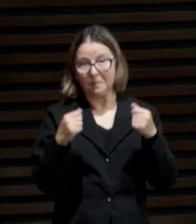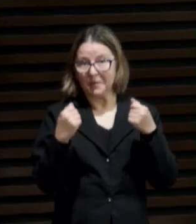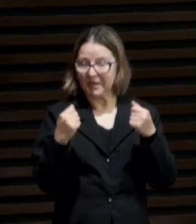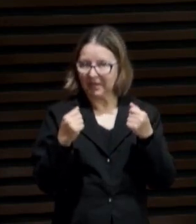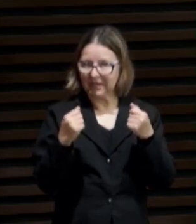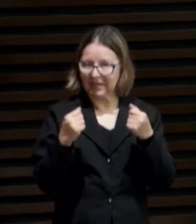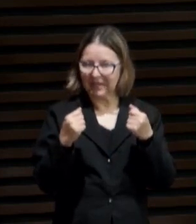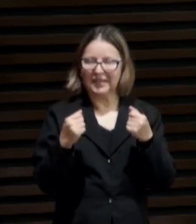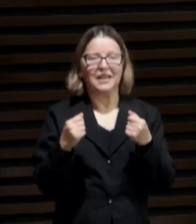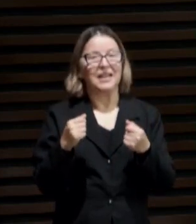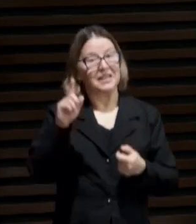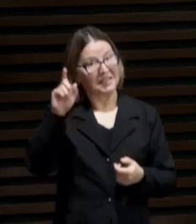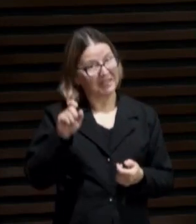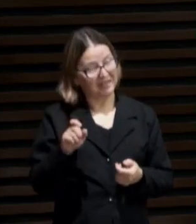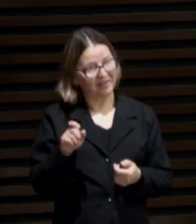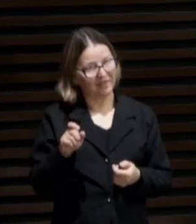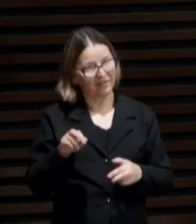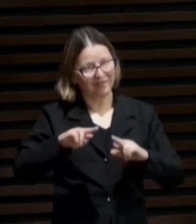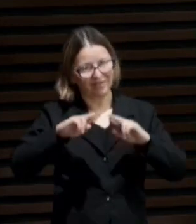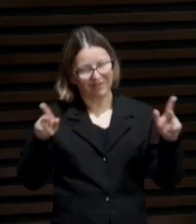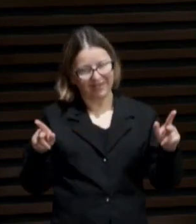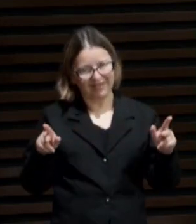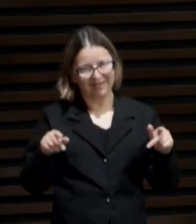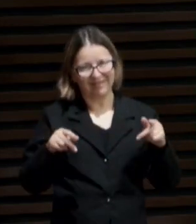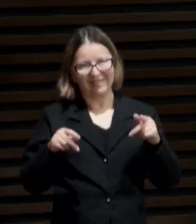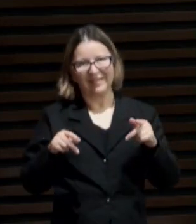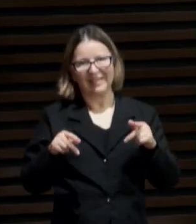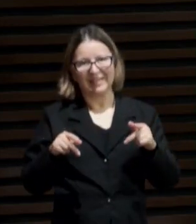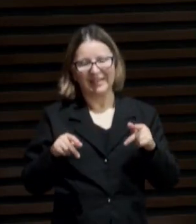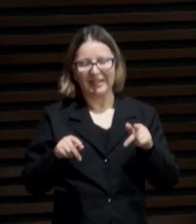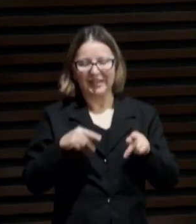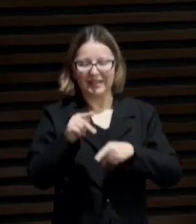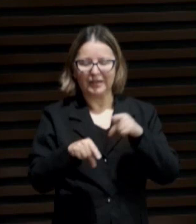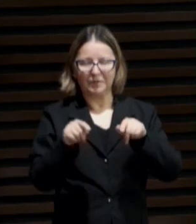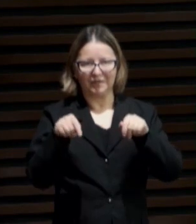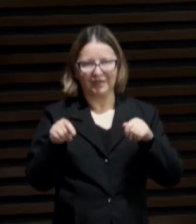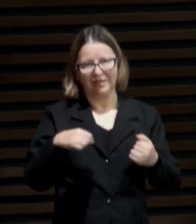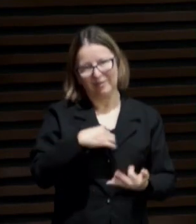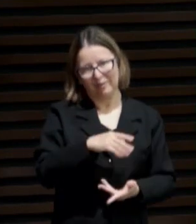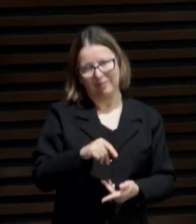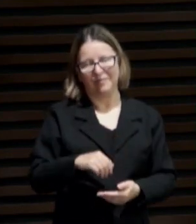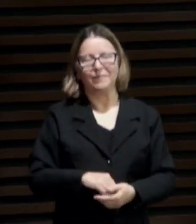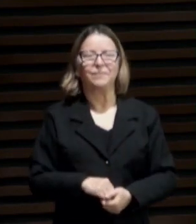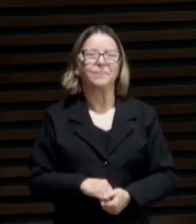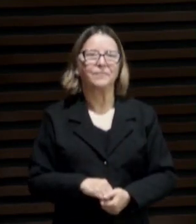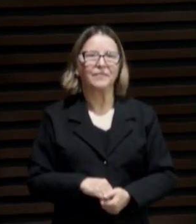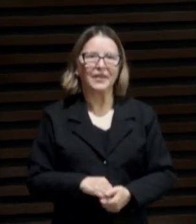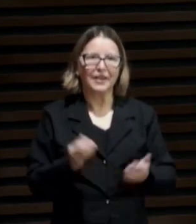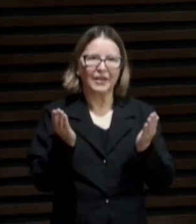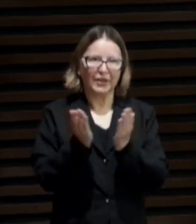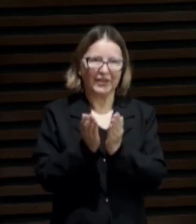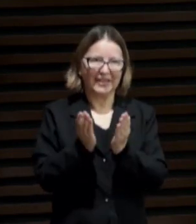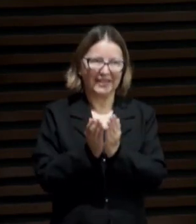deveria ser diferente do falar do não cristão. Porque o cristão